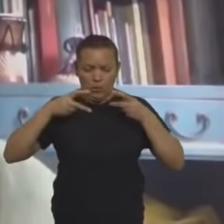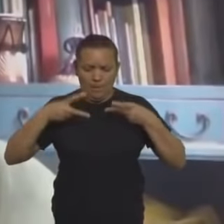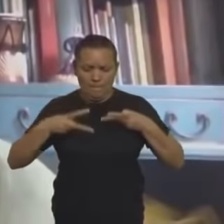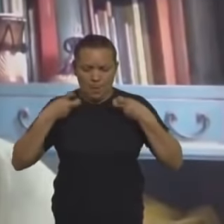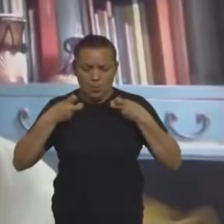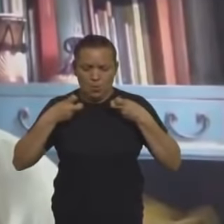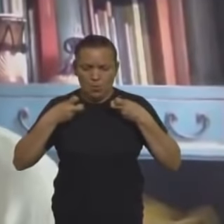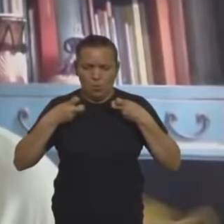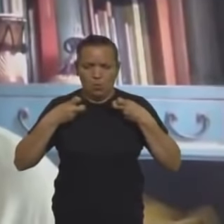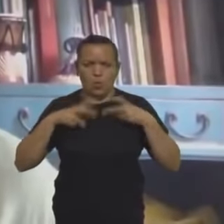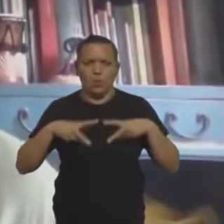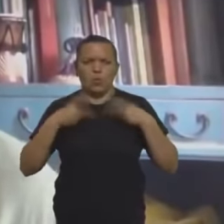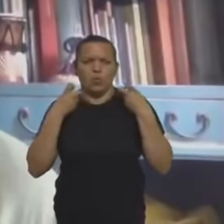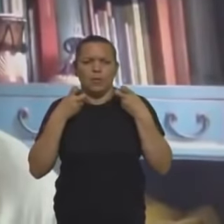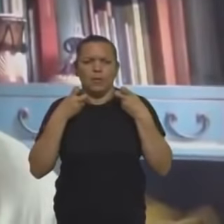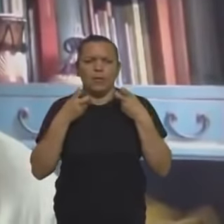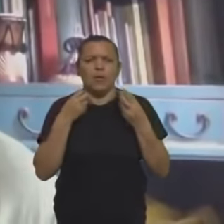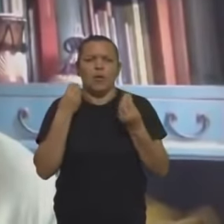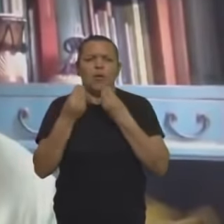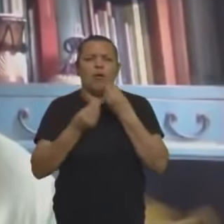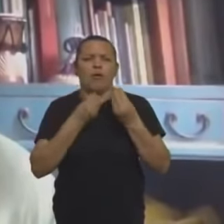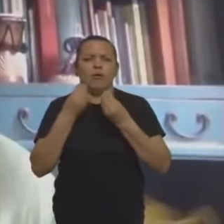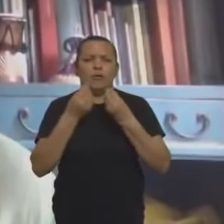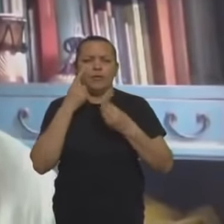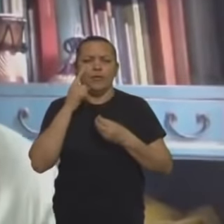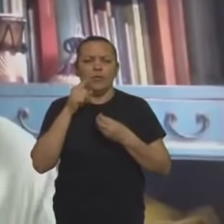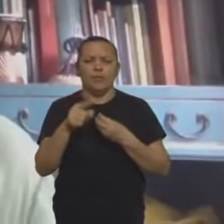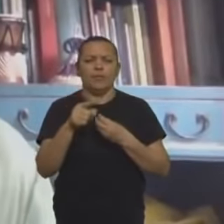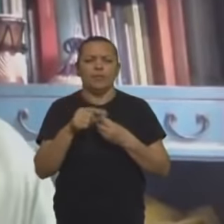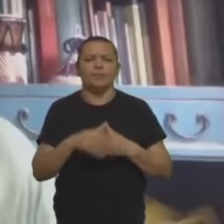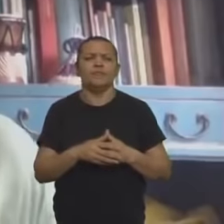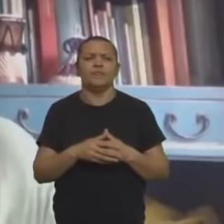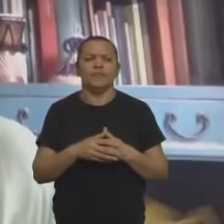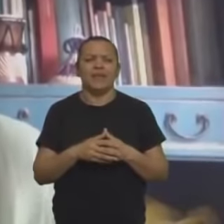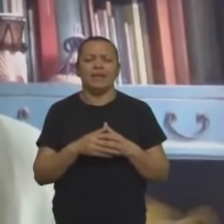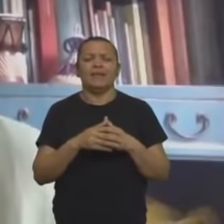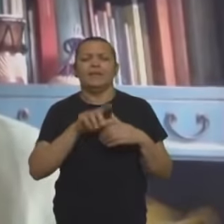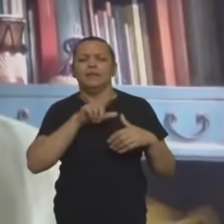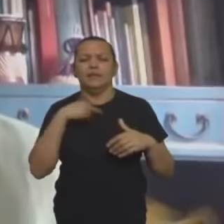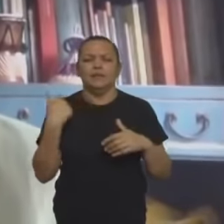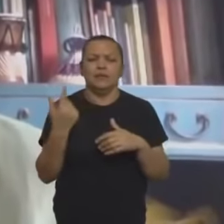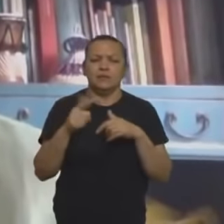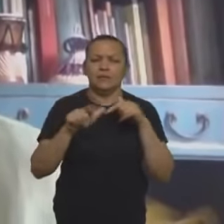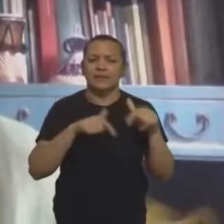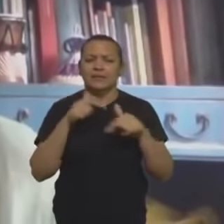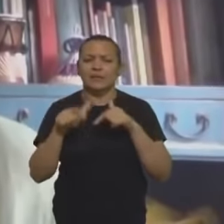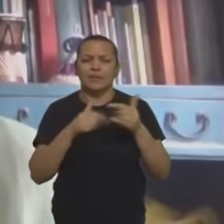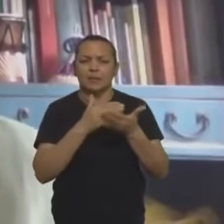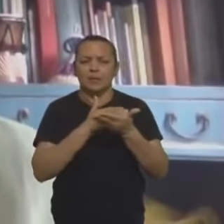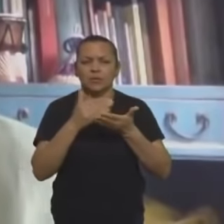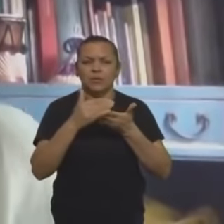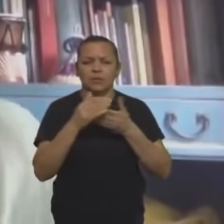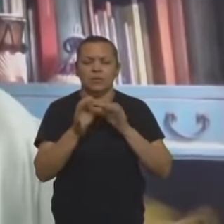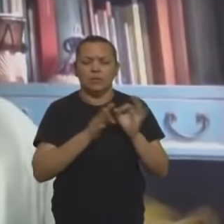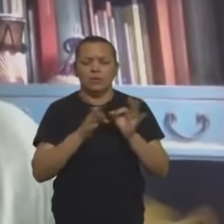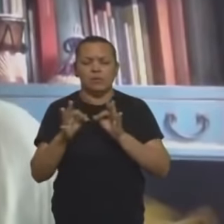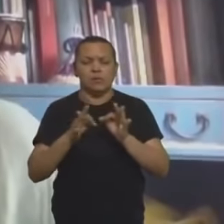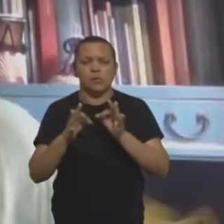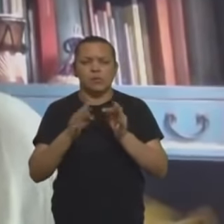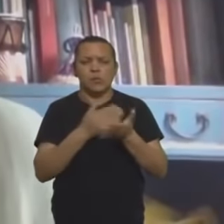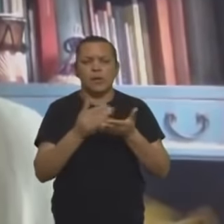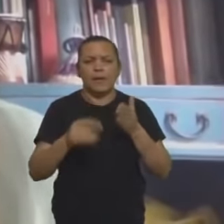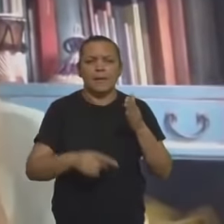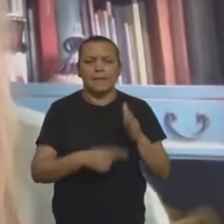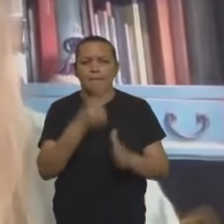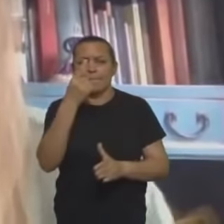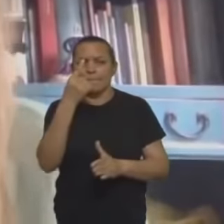uma das primeiras competências do CASEL. A gente vai trabalhar, gente, no início do nosso programa, a